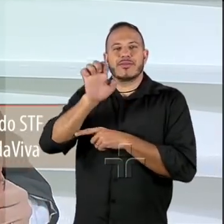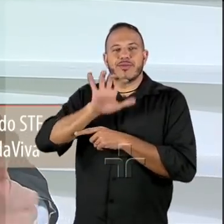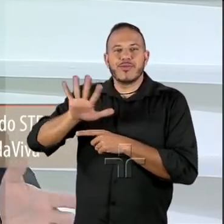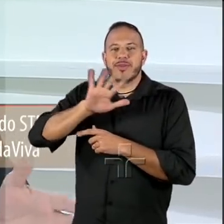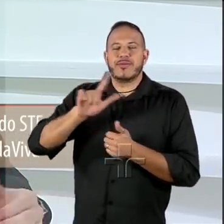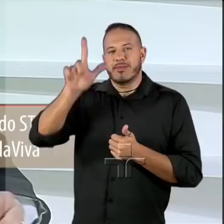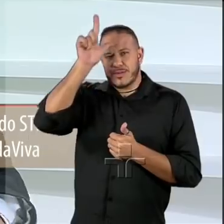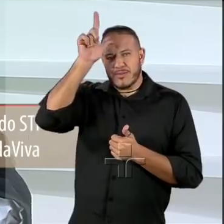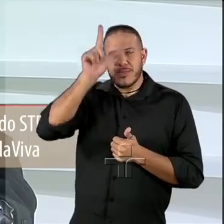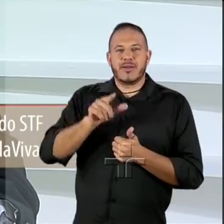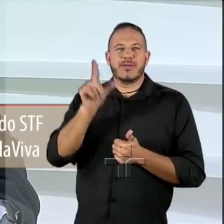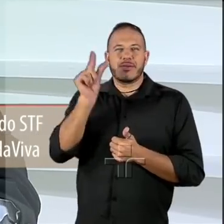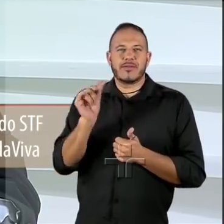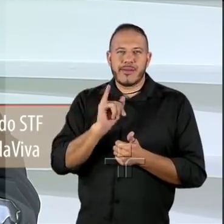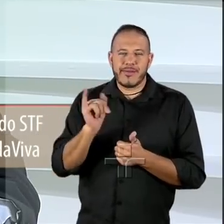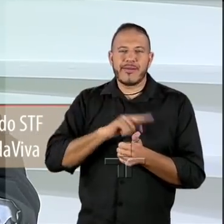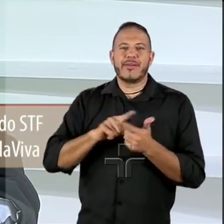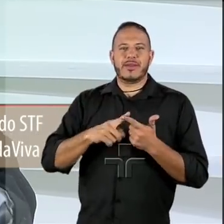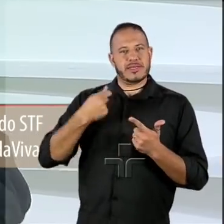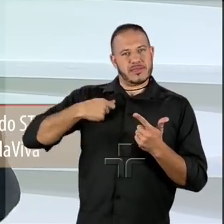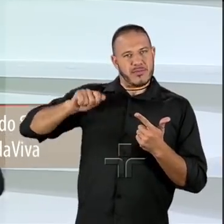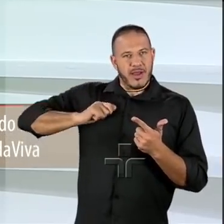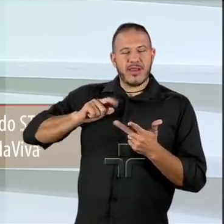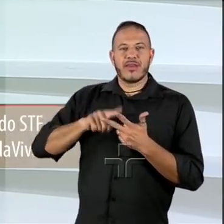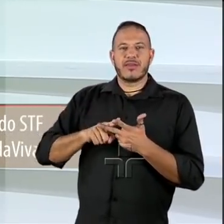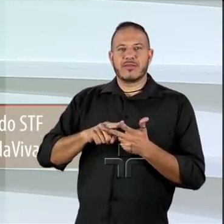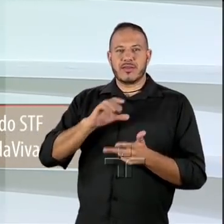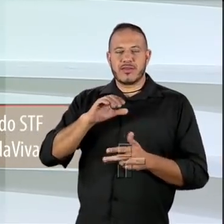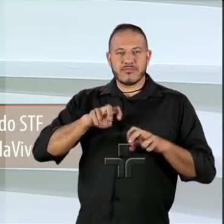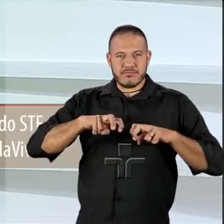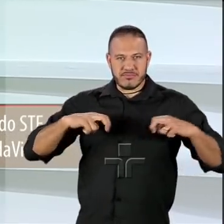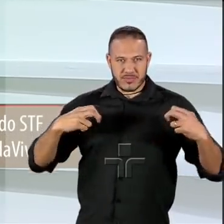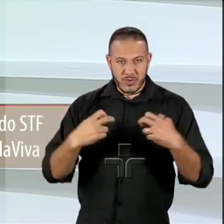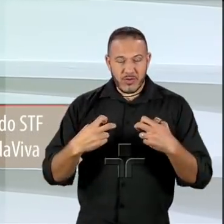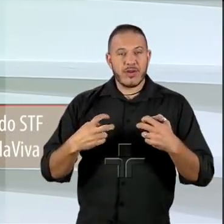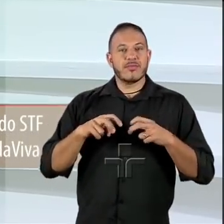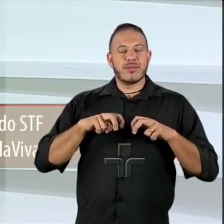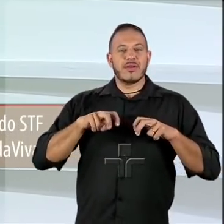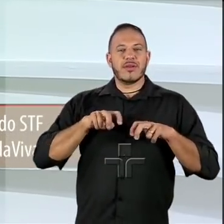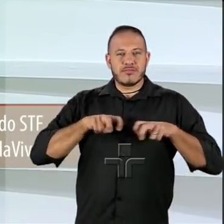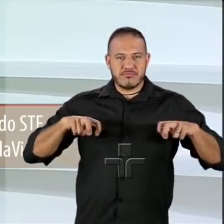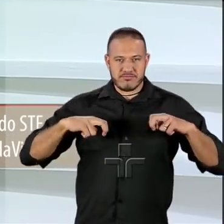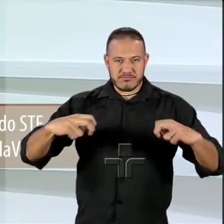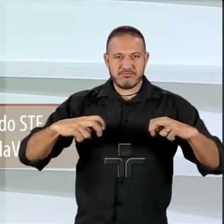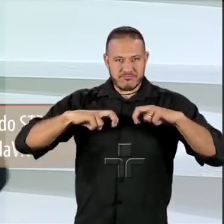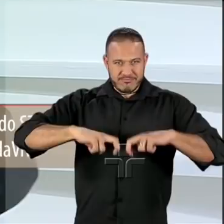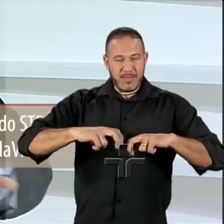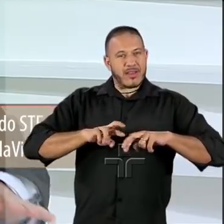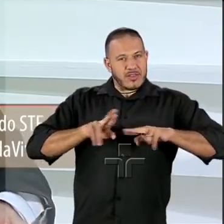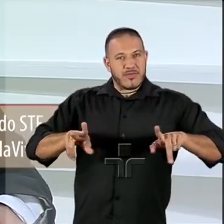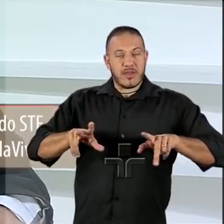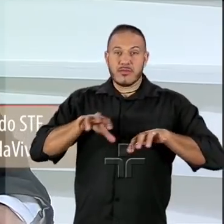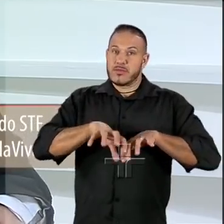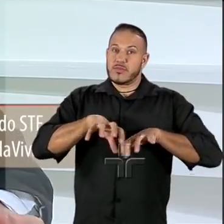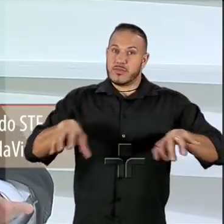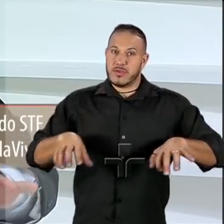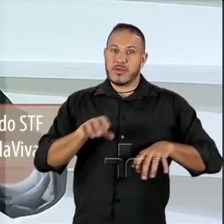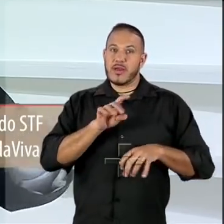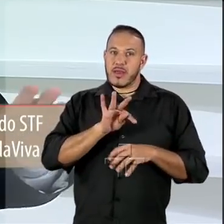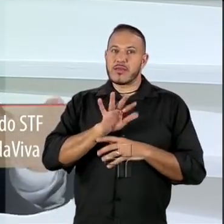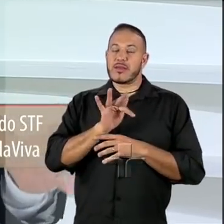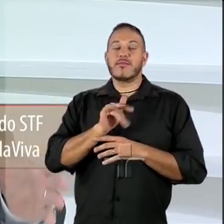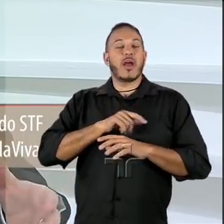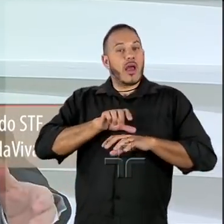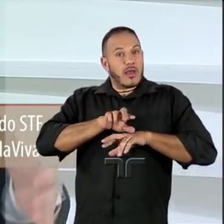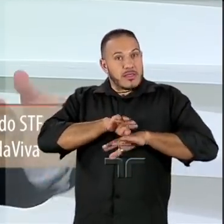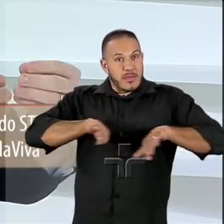Alemanha, Itália, Espanha, que dispõem de cortes constitucionais, elas são tribunais autônomos, separados do Poder Judiciário, que não